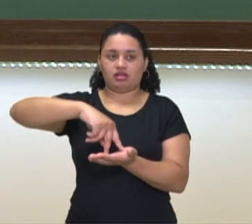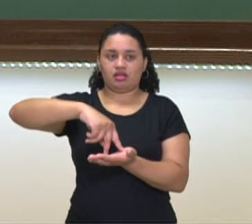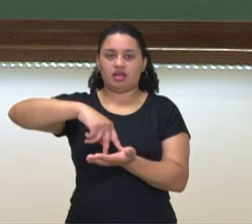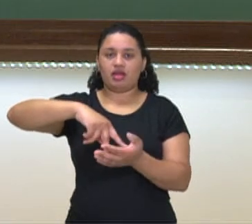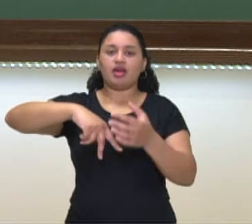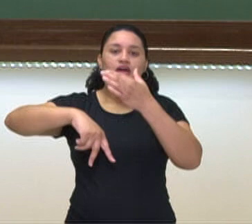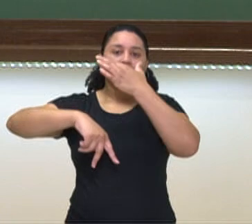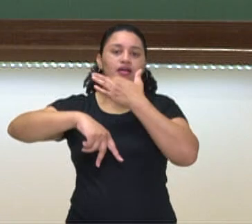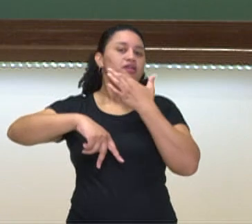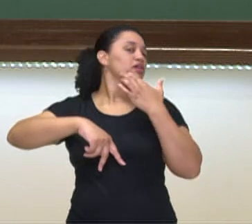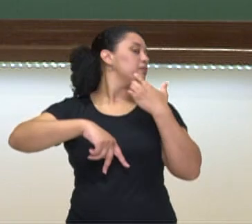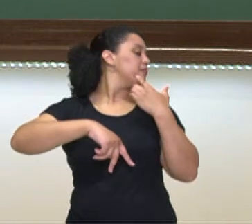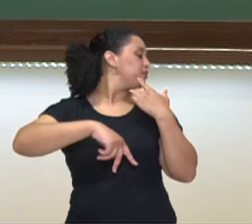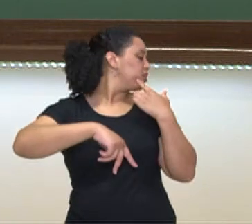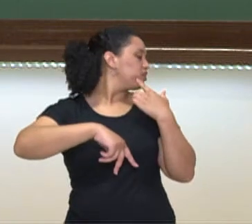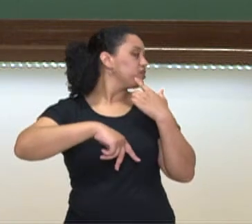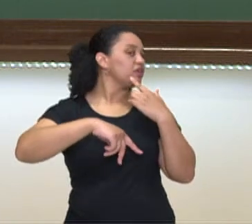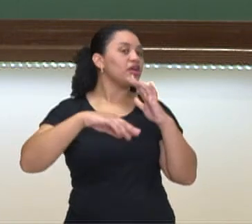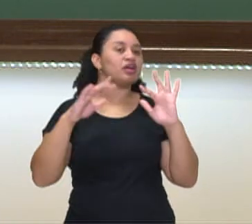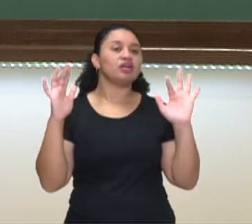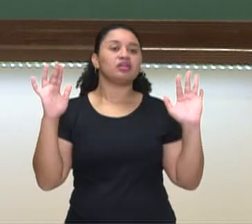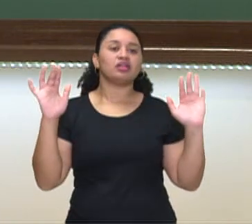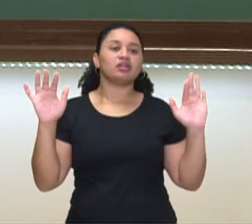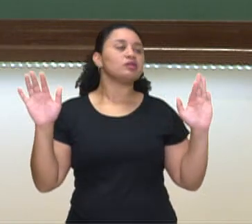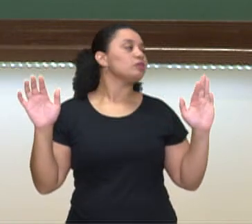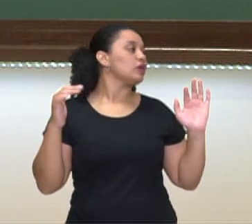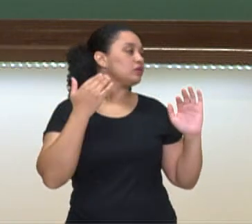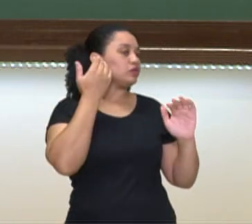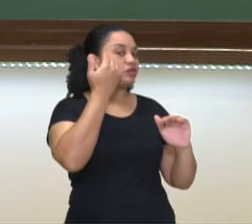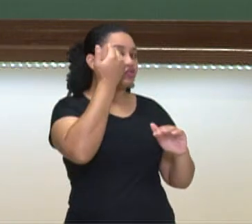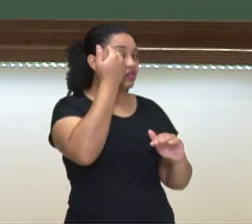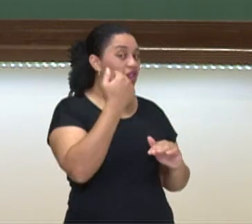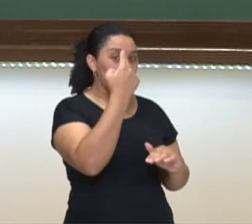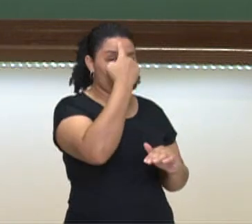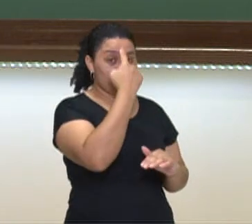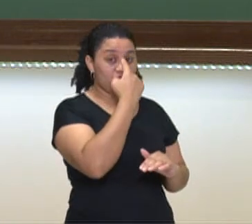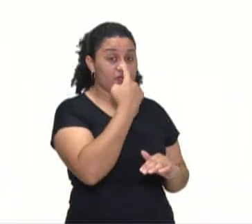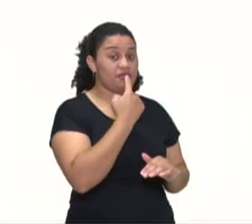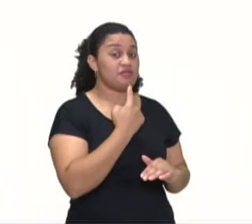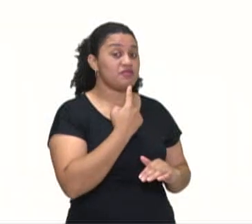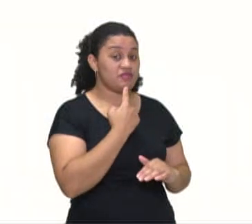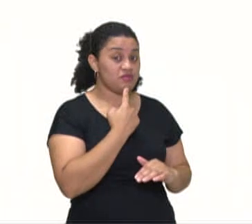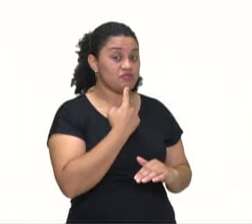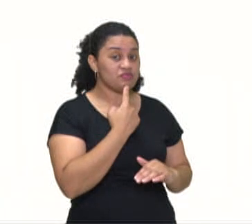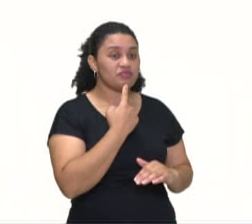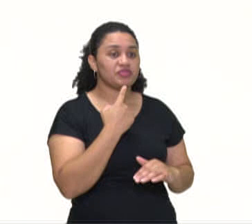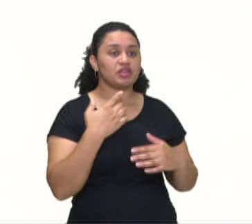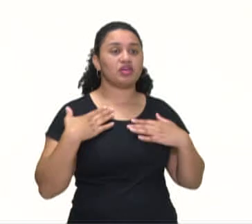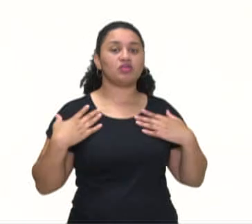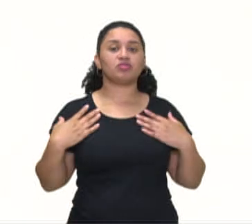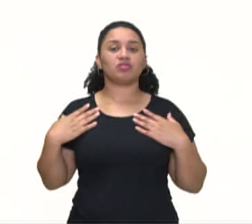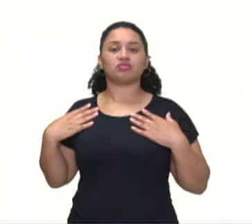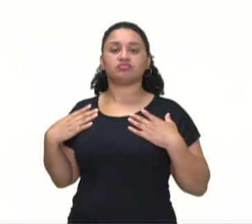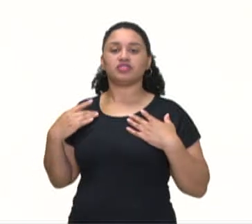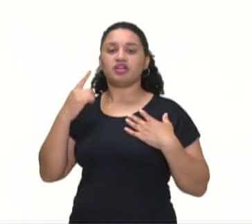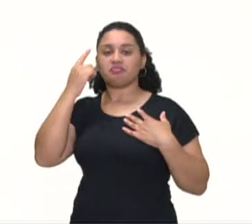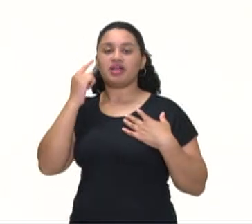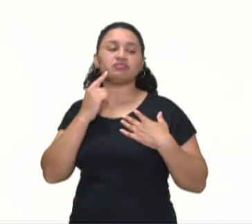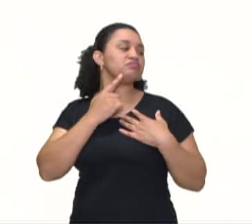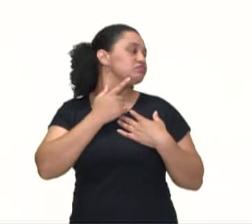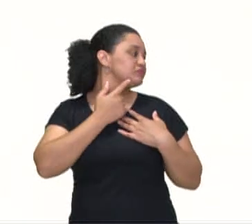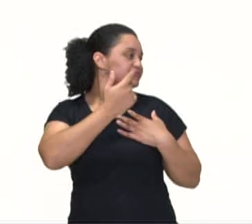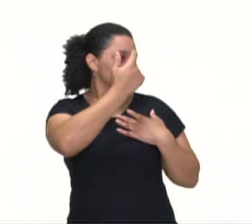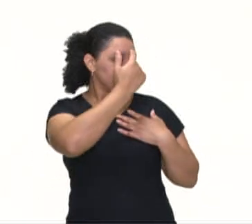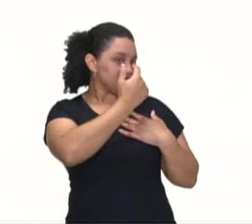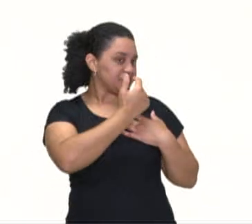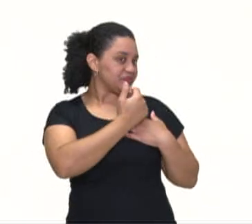cabeça e os braços, né, de perfil, o tronco de frente, e